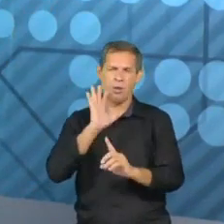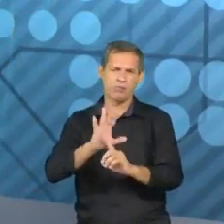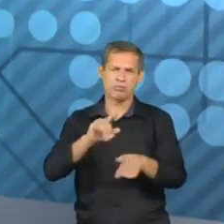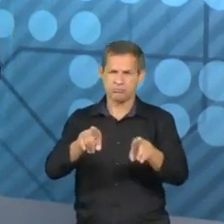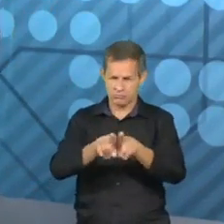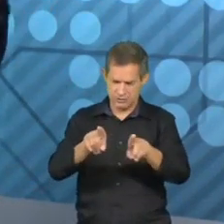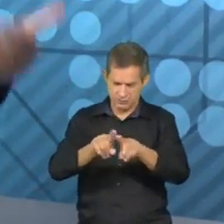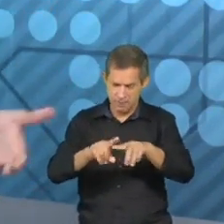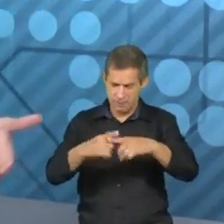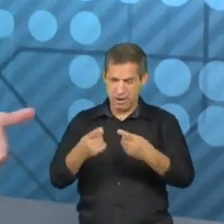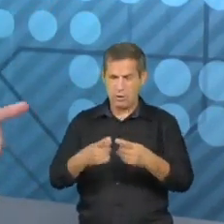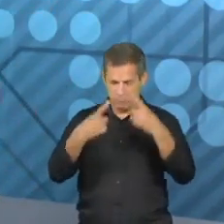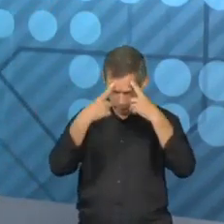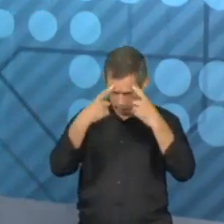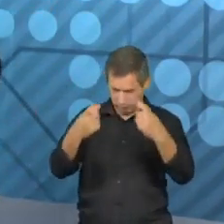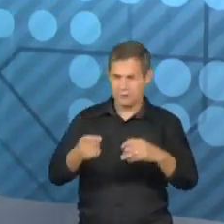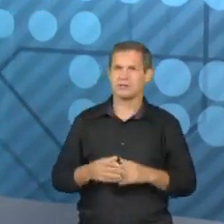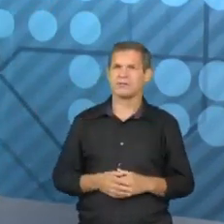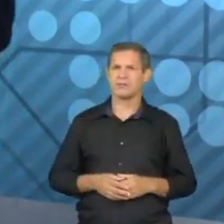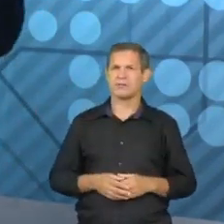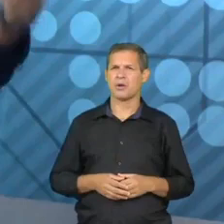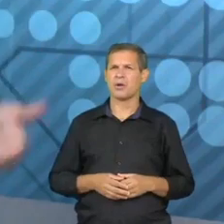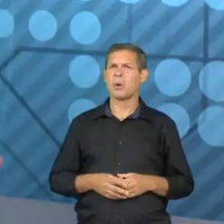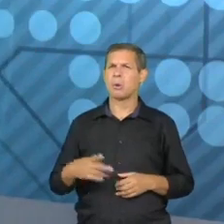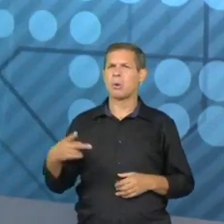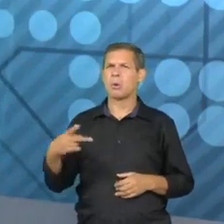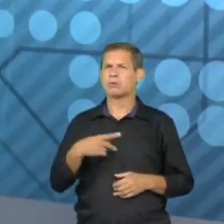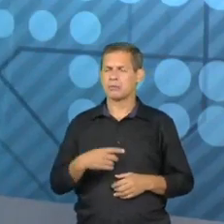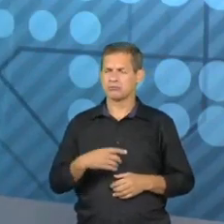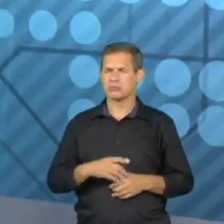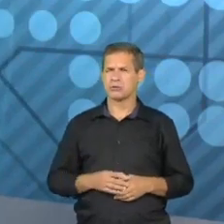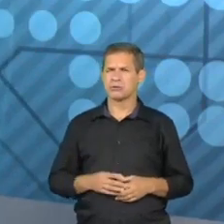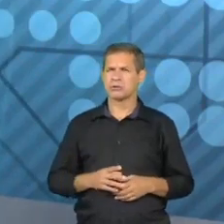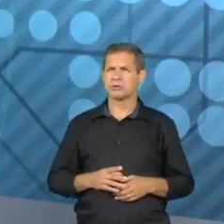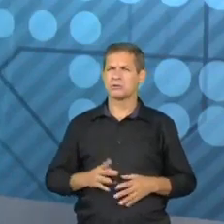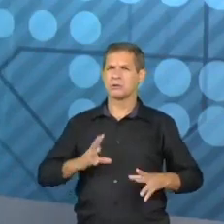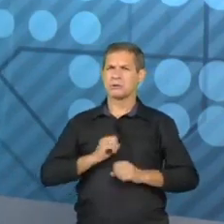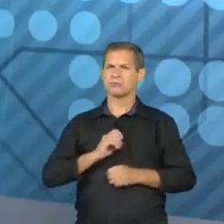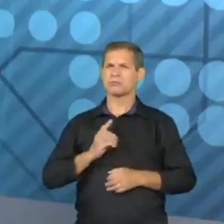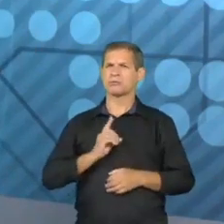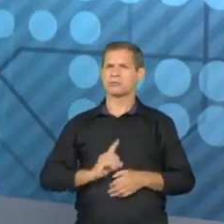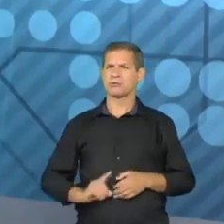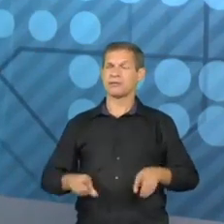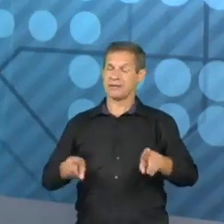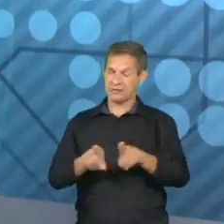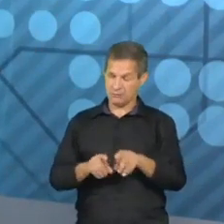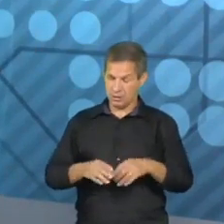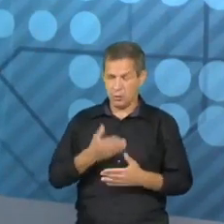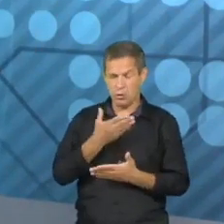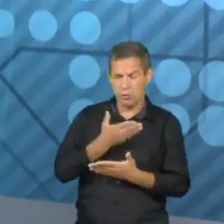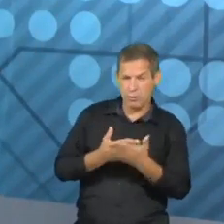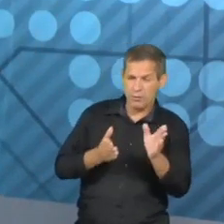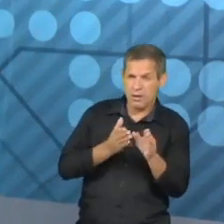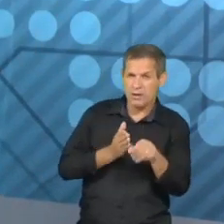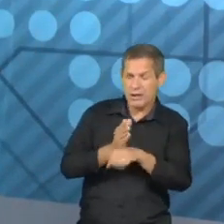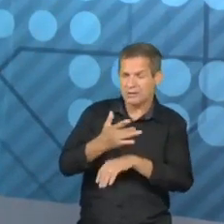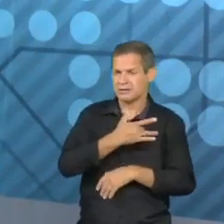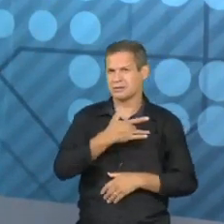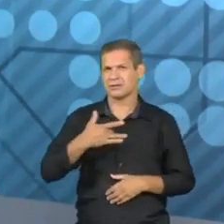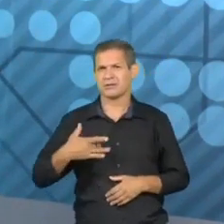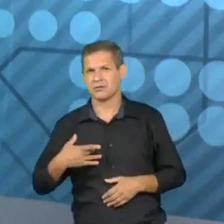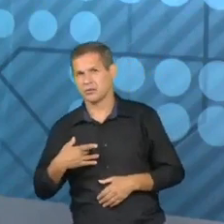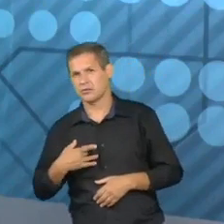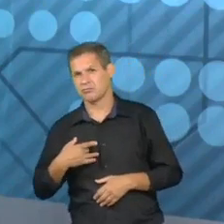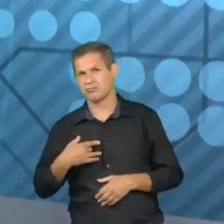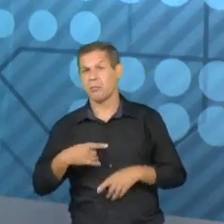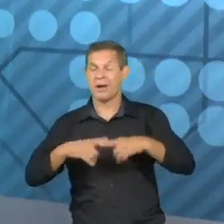também numa maior violência, num maior estresse, numa perda ao acesso de saúde nesse